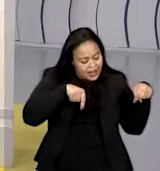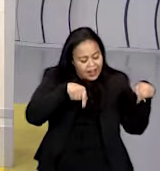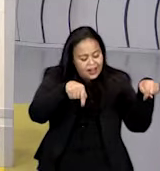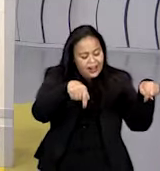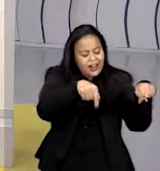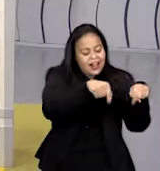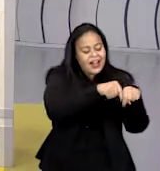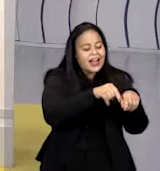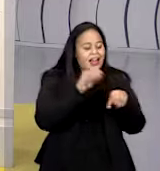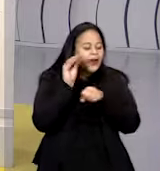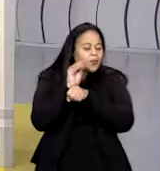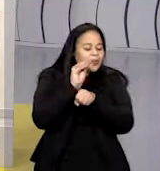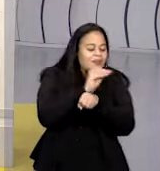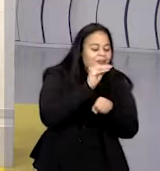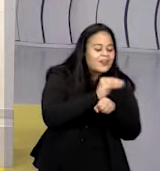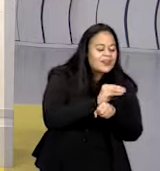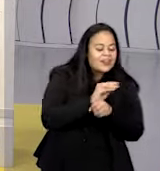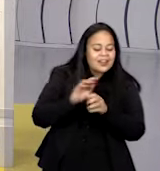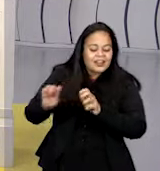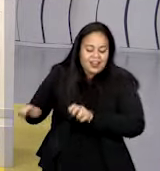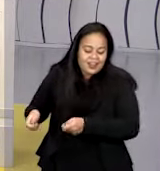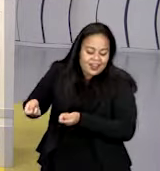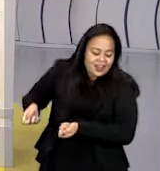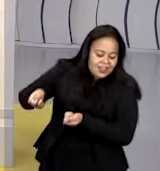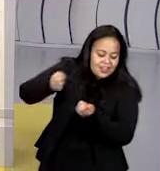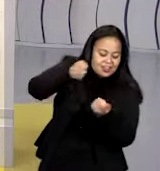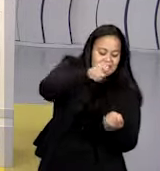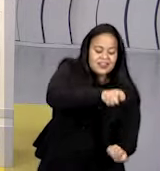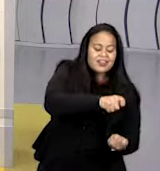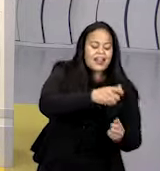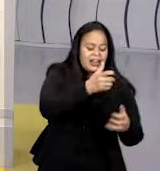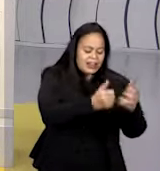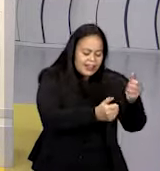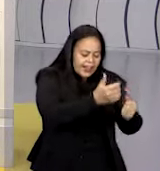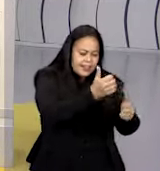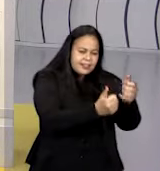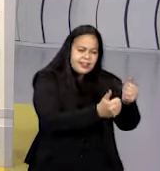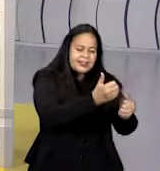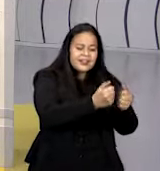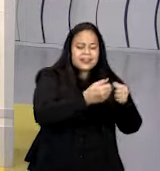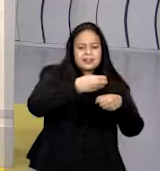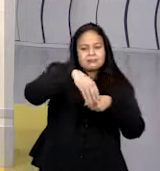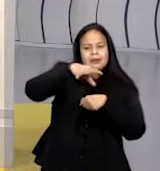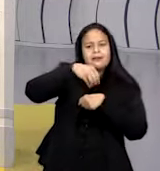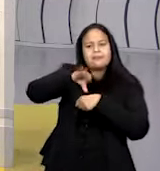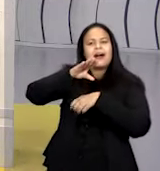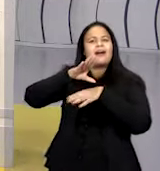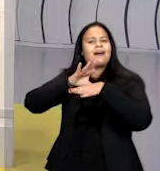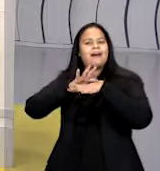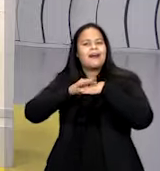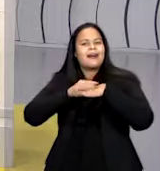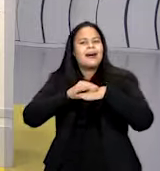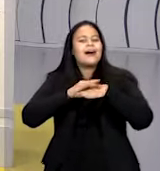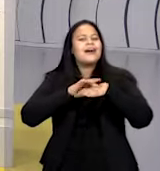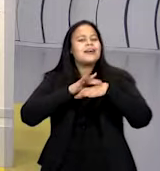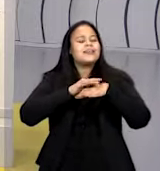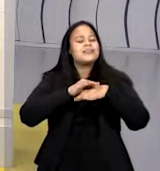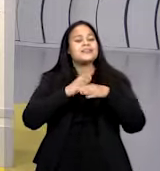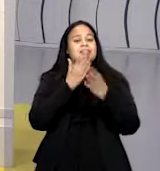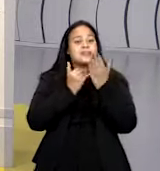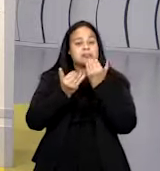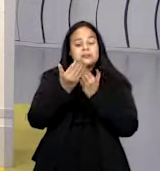são tratados com ração, para que possam dar leite, para que possam fornecer carne, para que possam fornecer